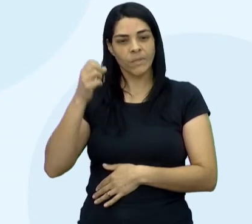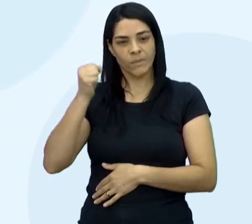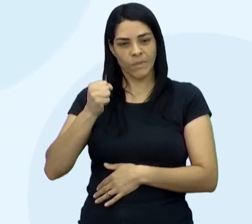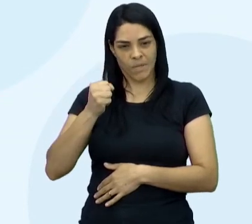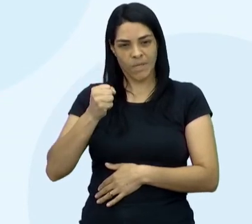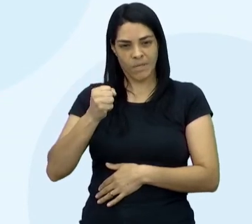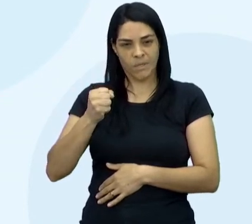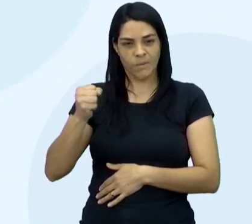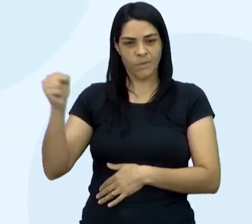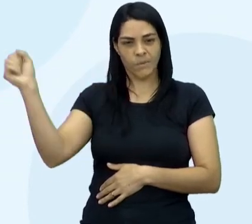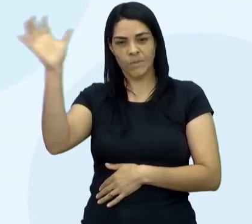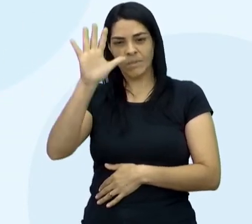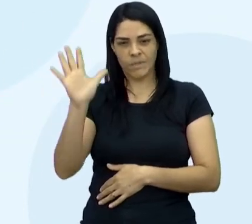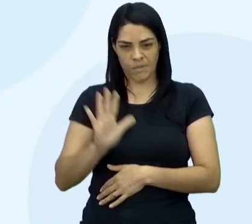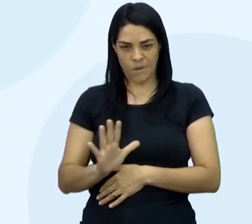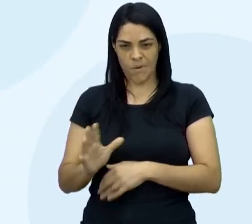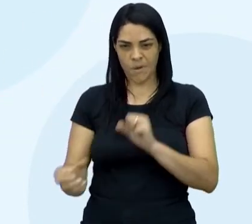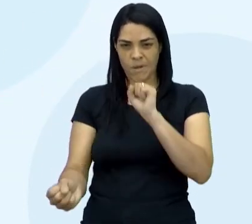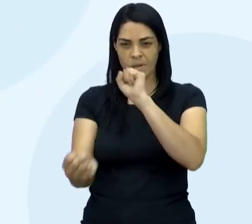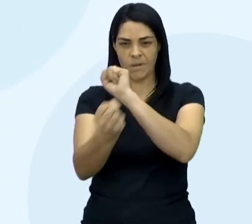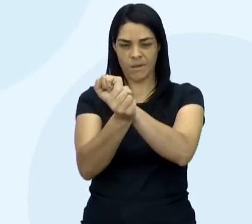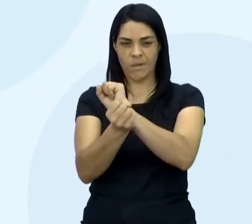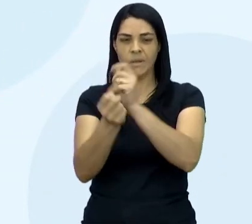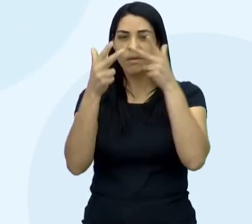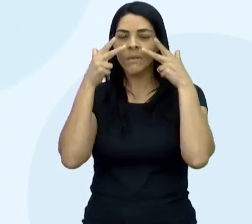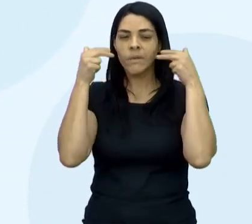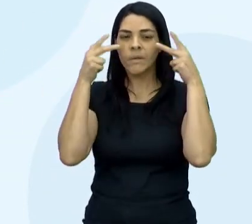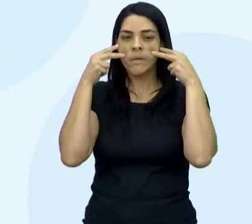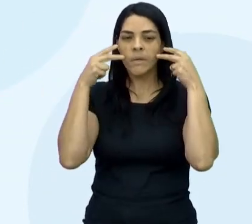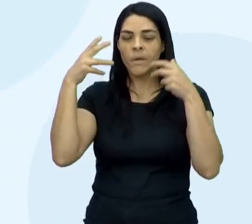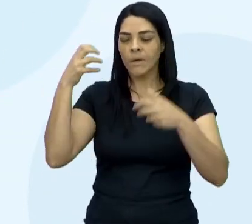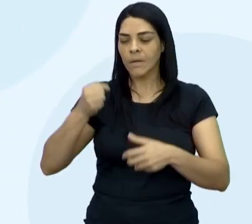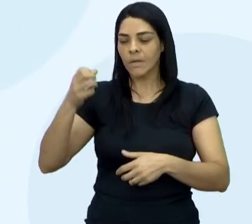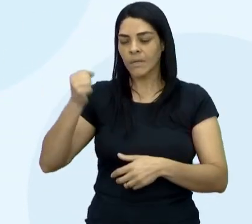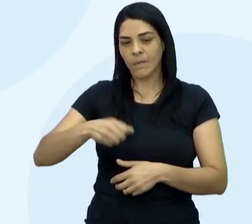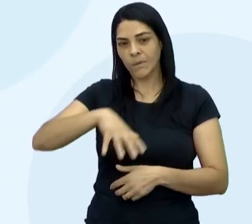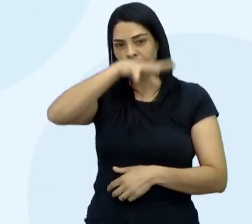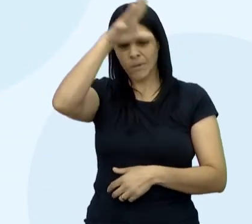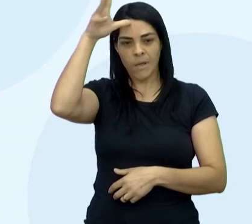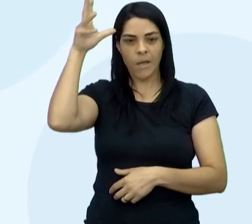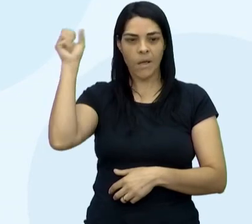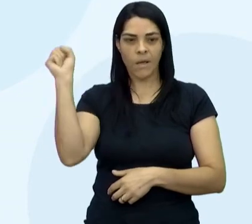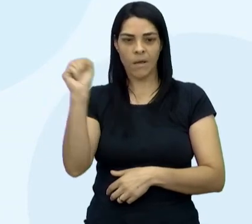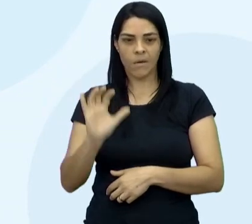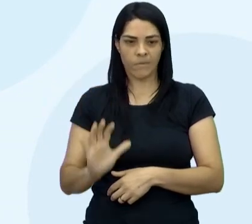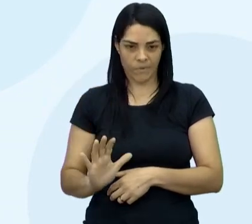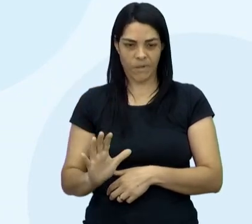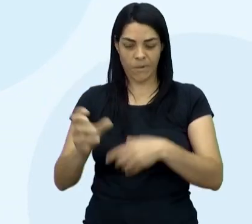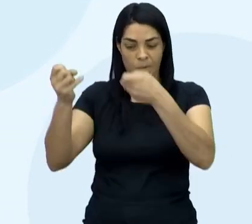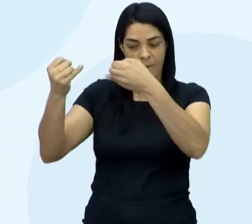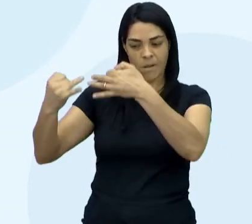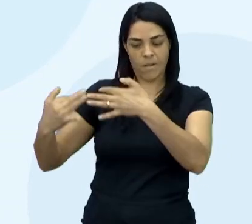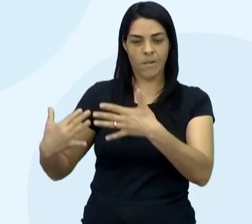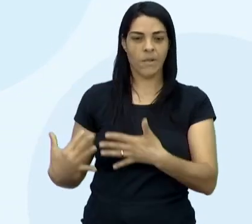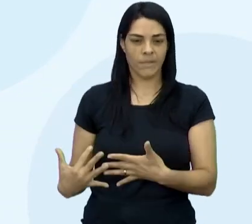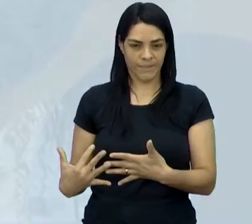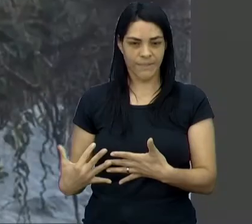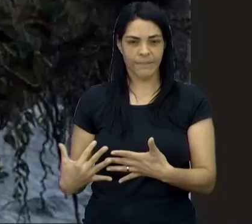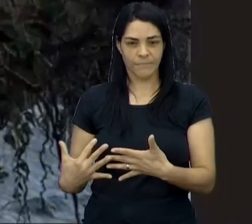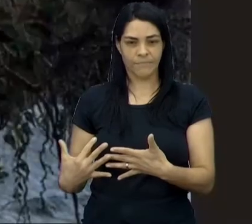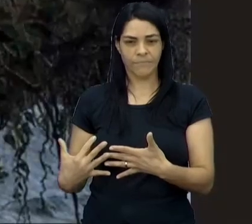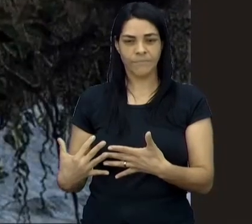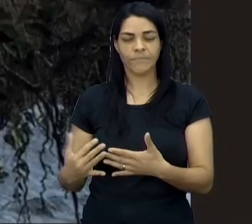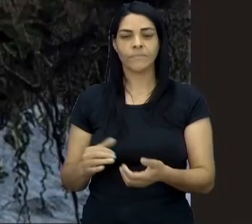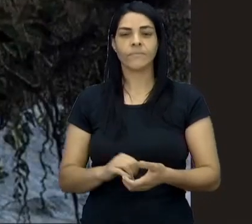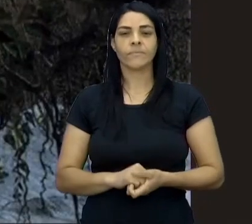europeus para a escravização de indígenas e negros africanos explique Então pode